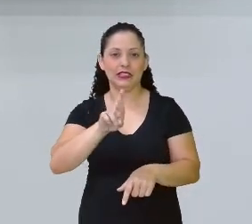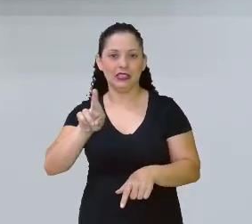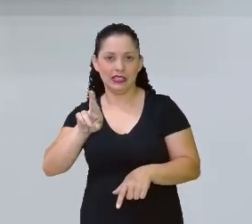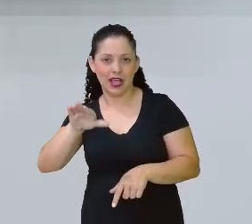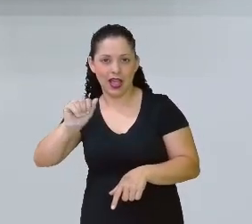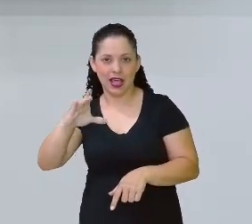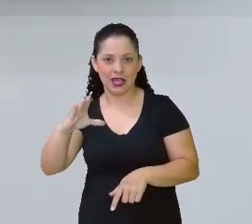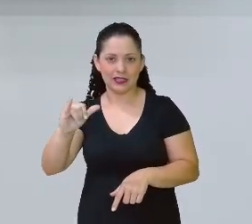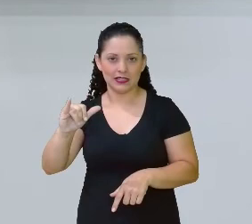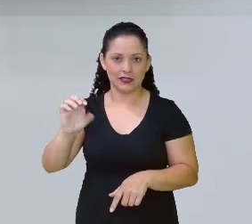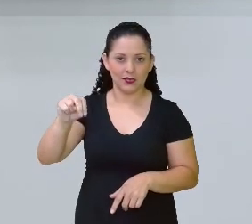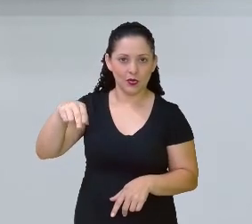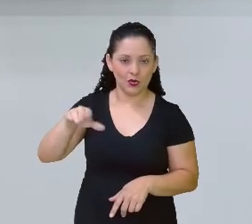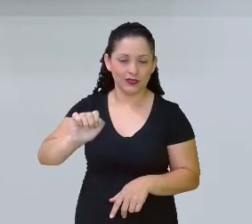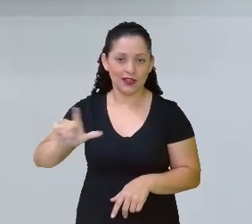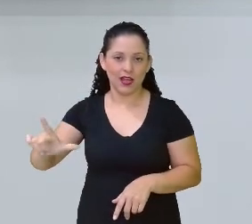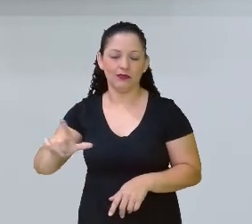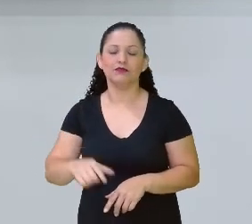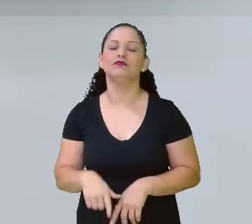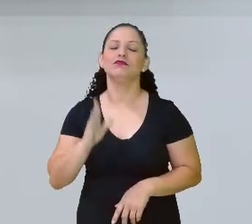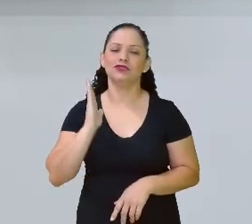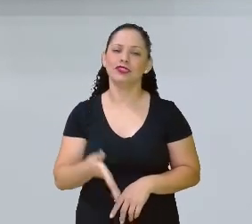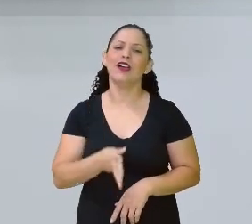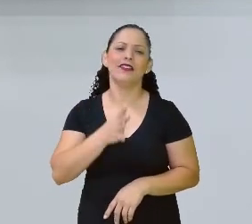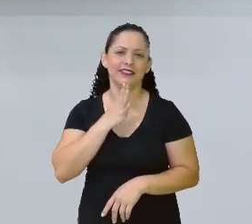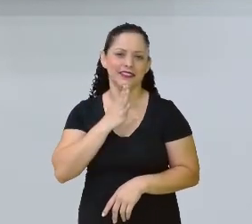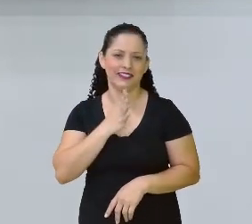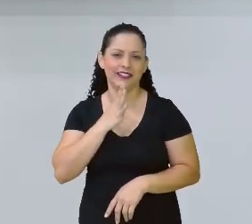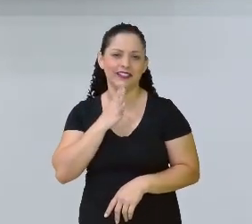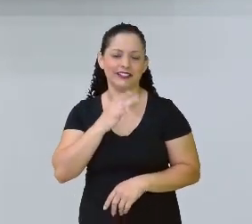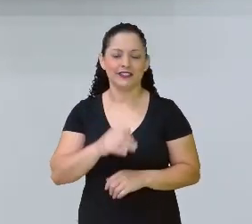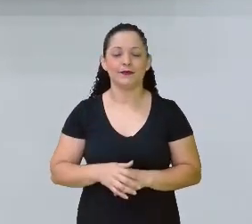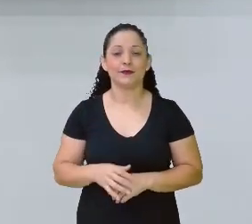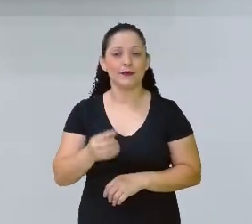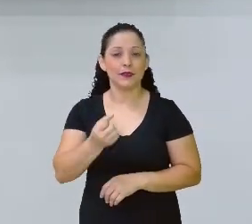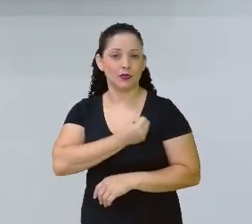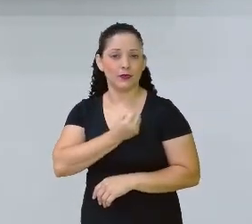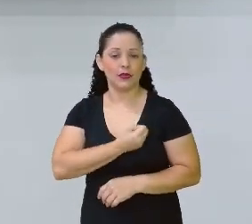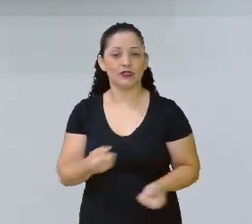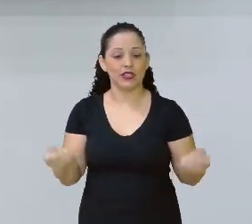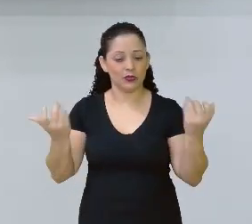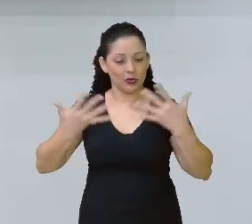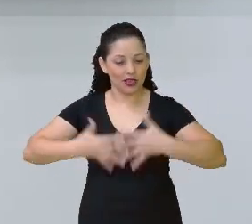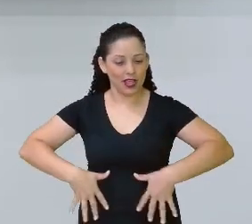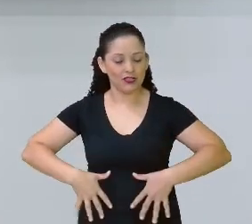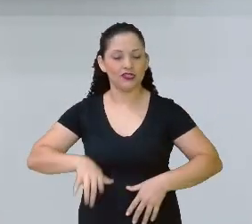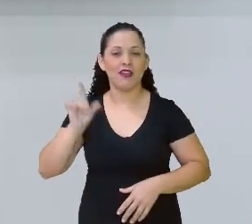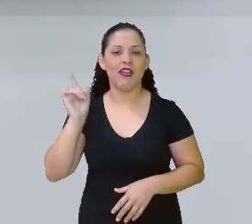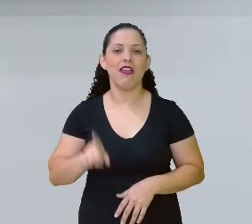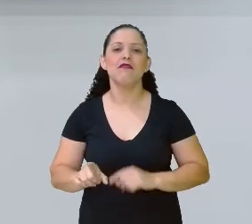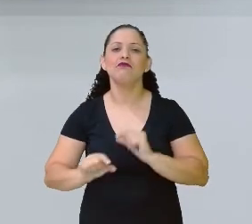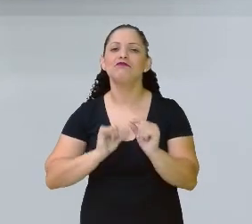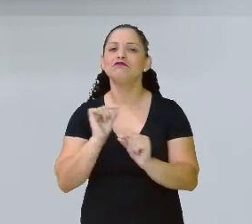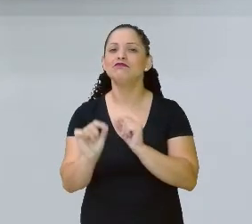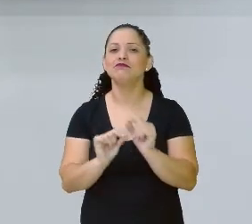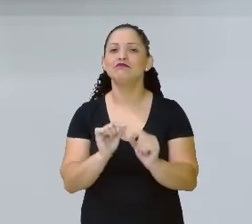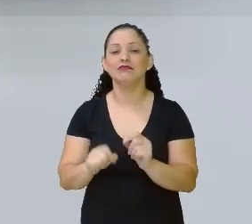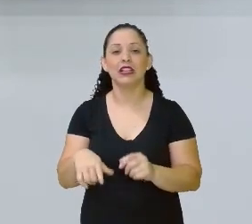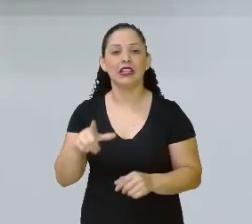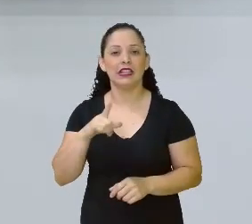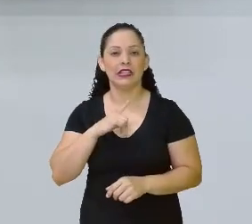viram isso, eu tenho certeza, tá? Então, números naturais são aqueles onde você